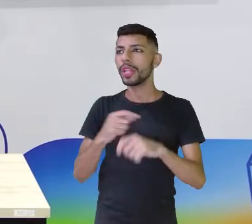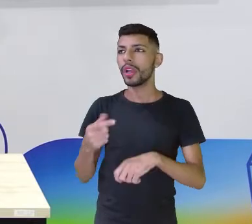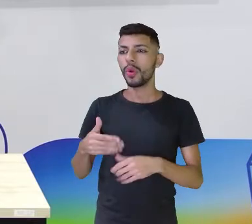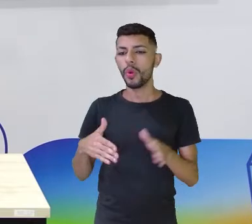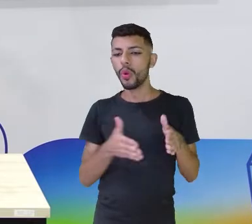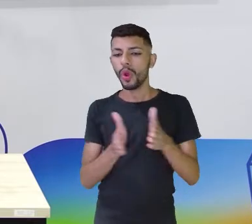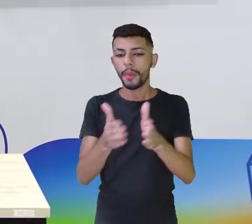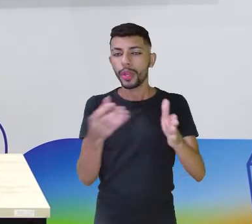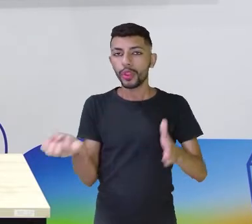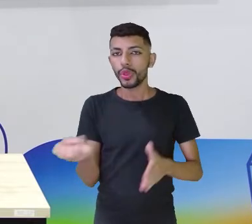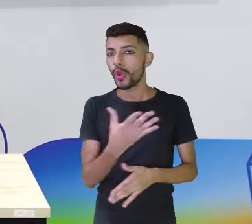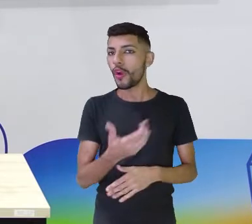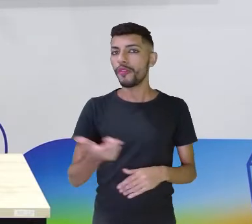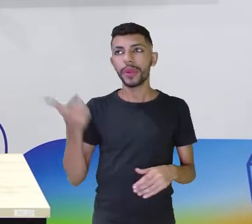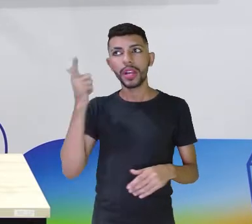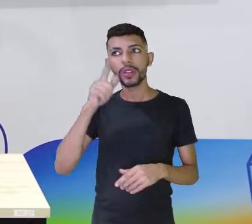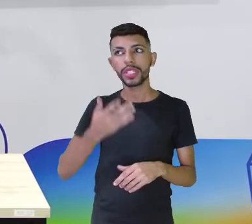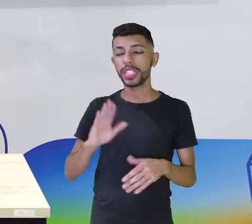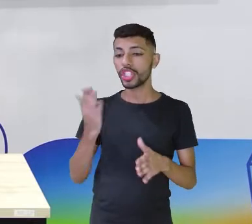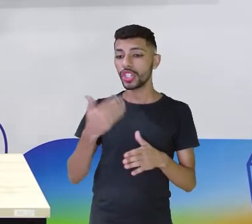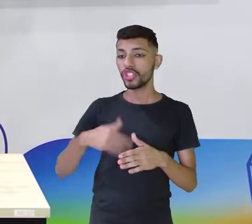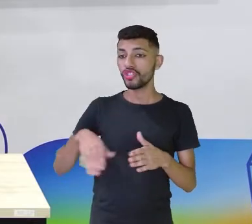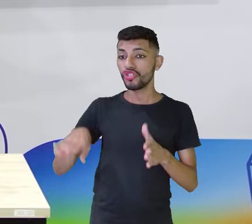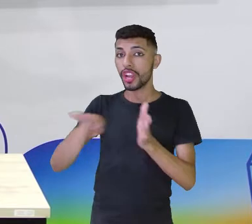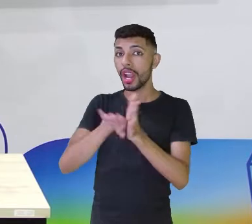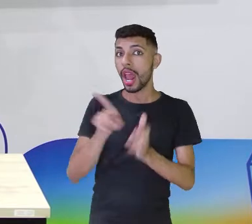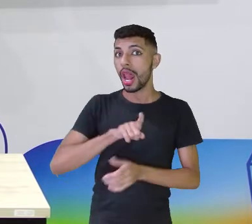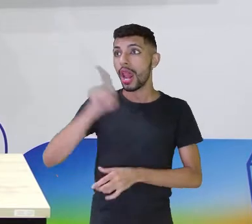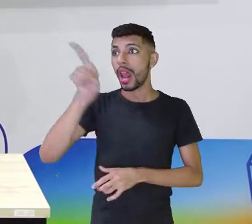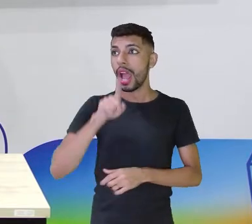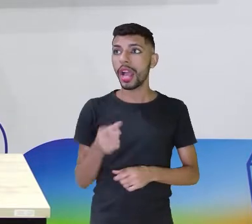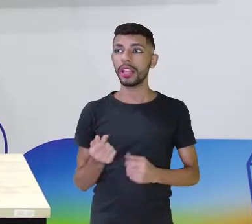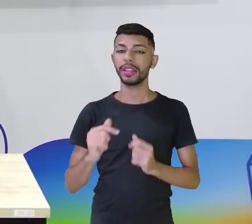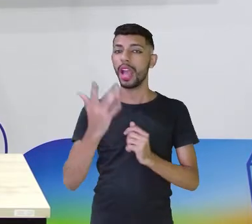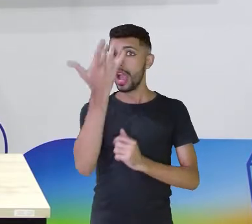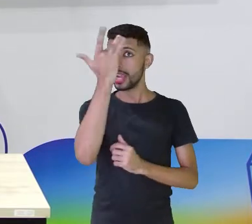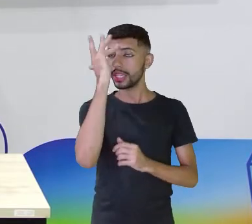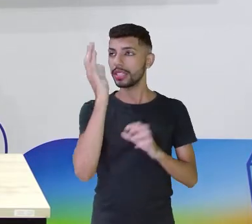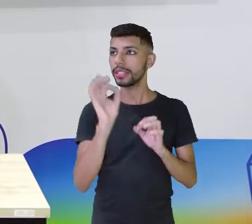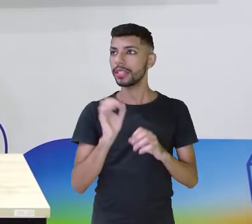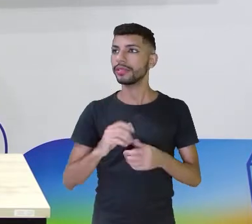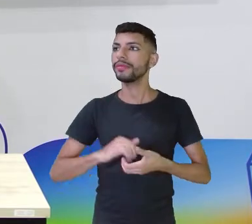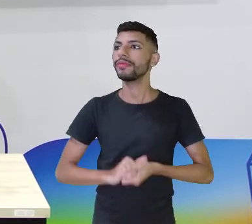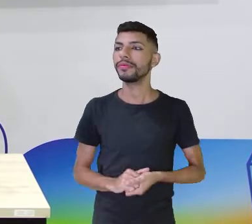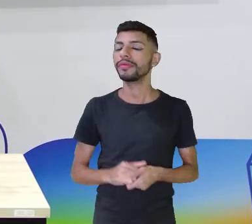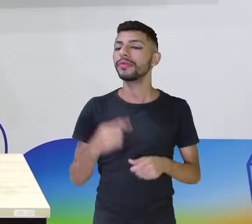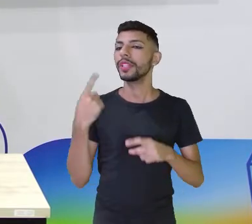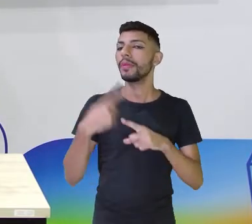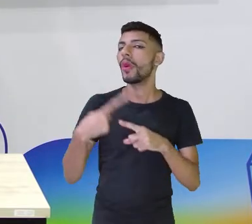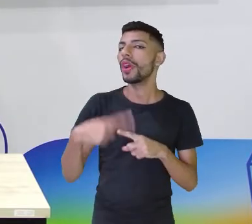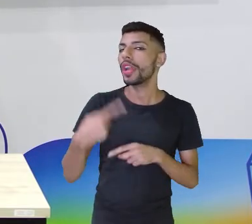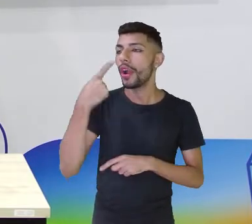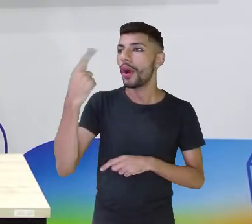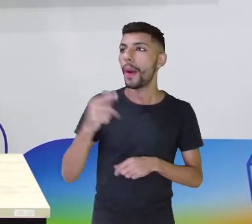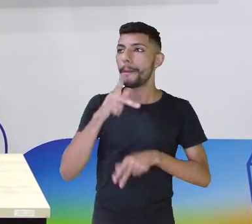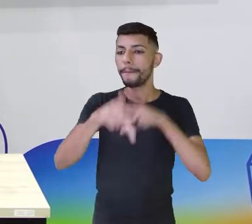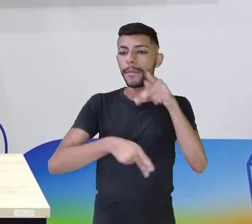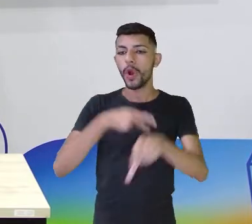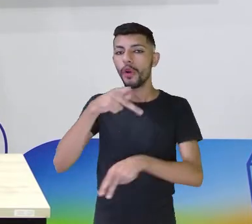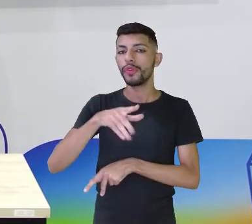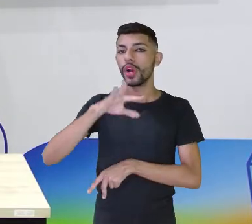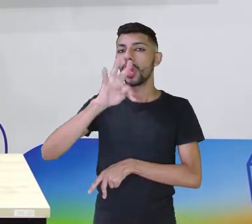quê, Paula? Porque os turcos fecharam ali a passagem. Eles não queriam deixar mais ninguém